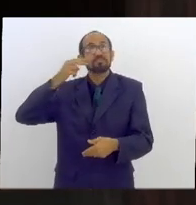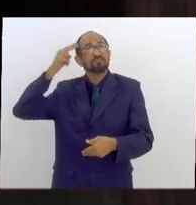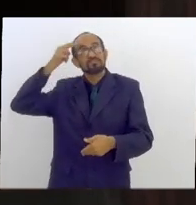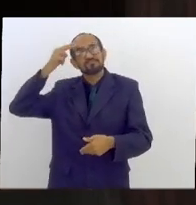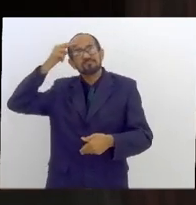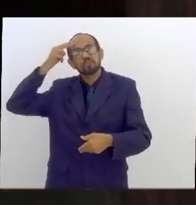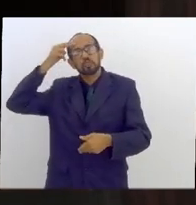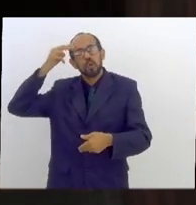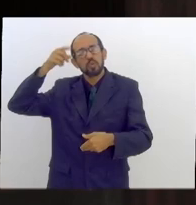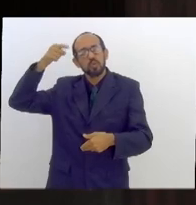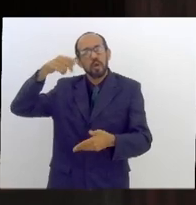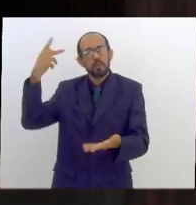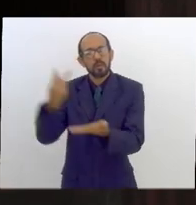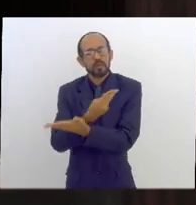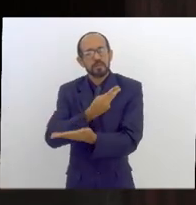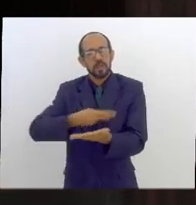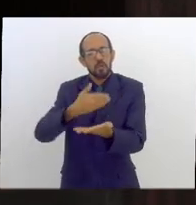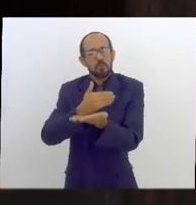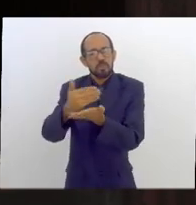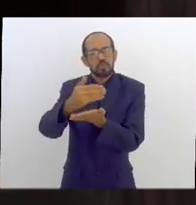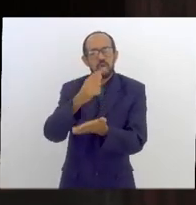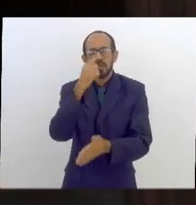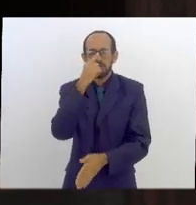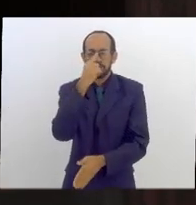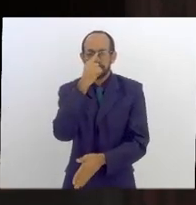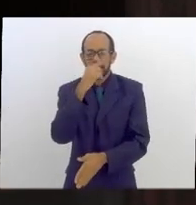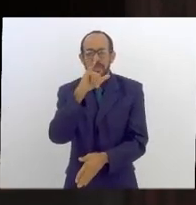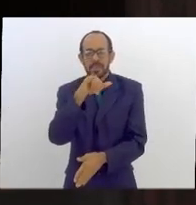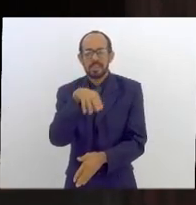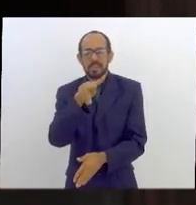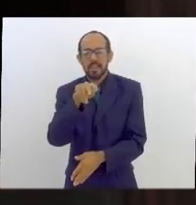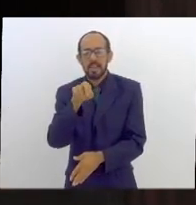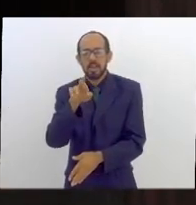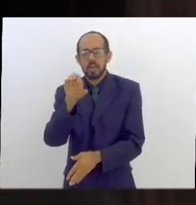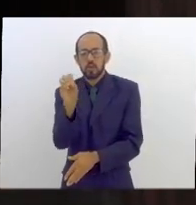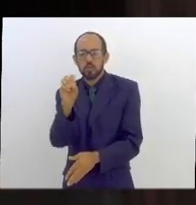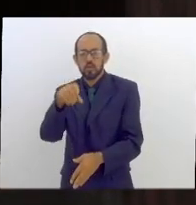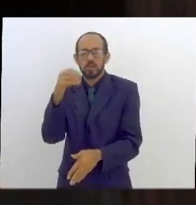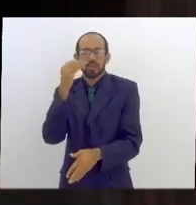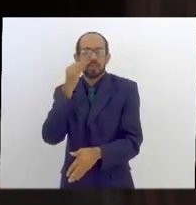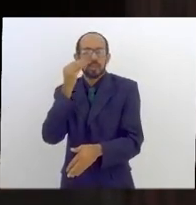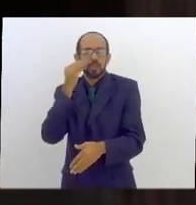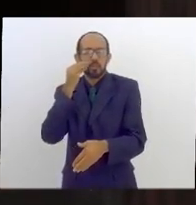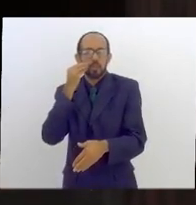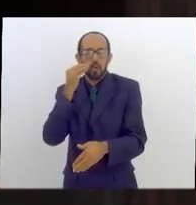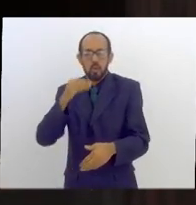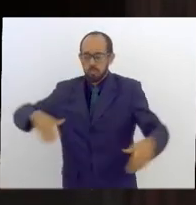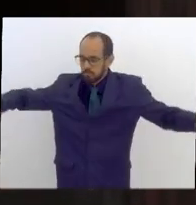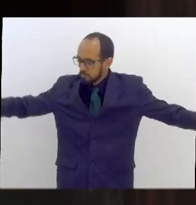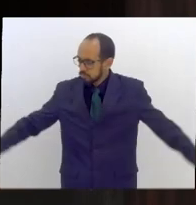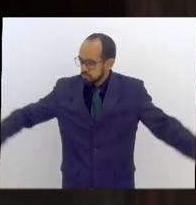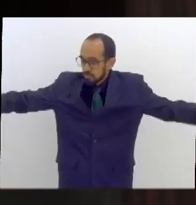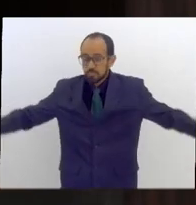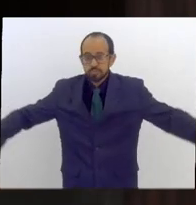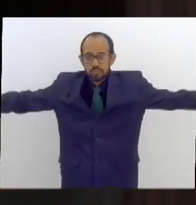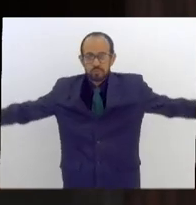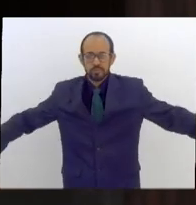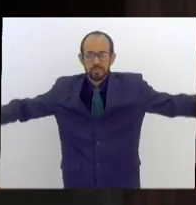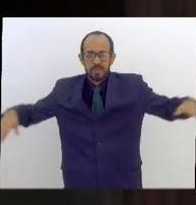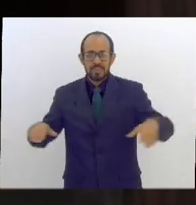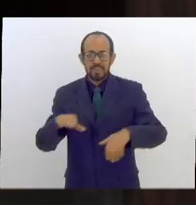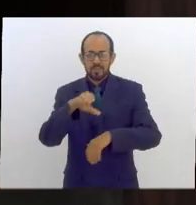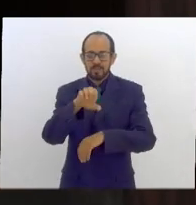que, segundo a mitologia grega, tentou sair da ilha de Creta voando com um par de asas de cera e de penas,